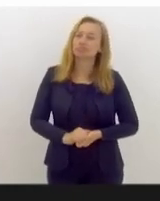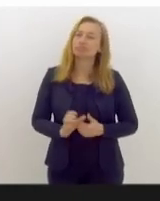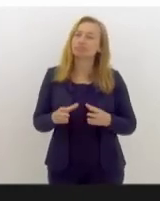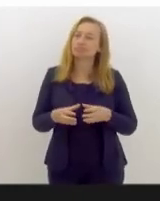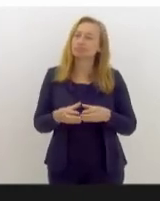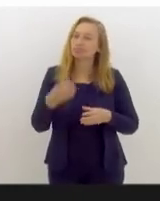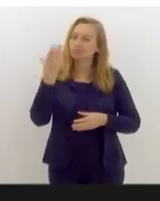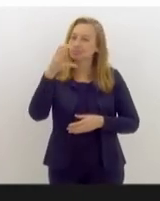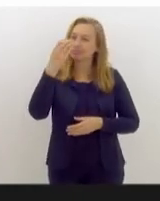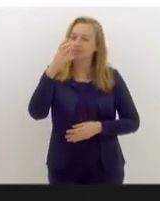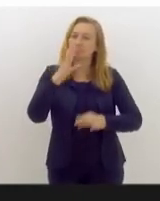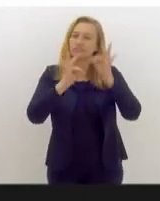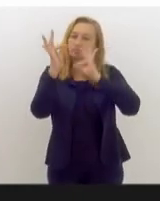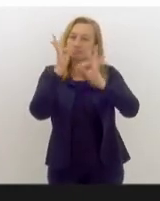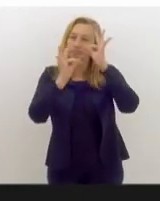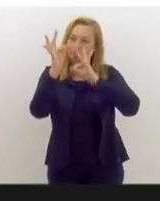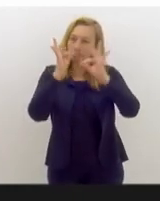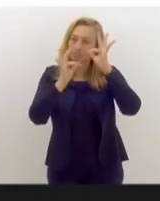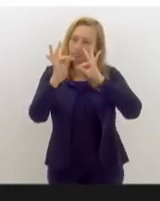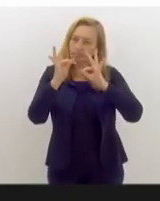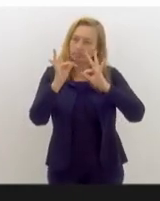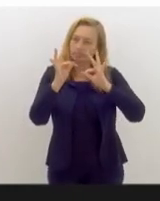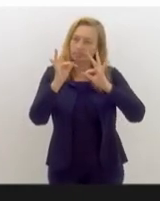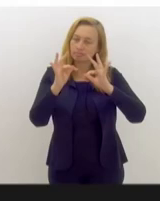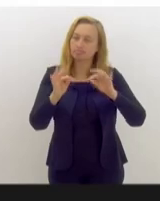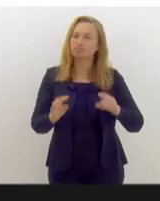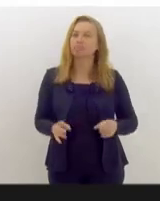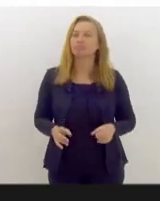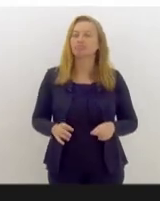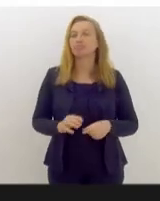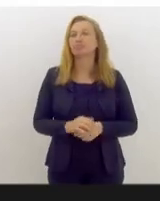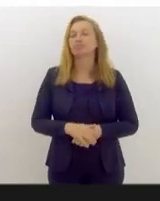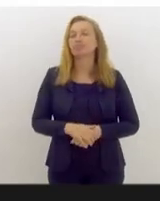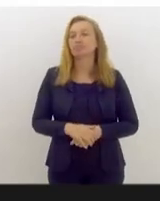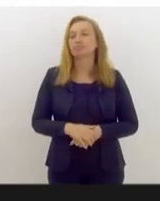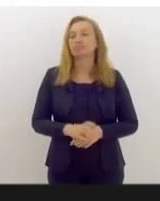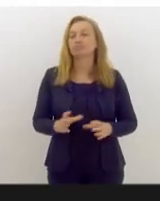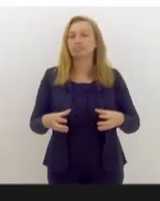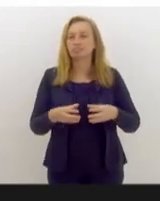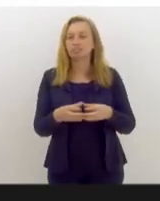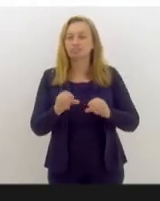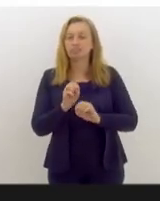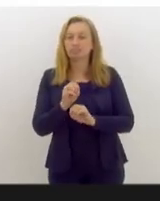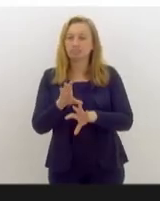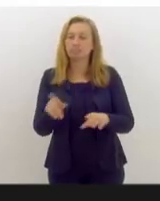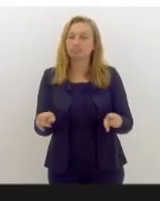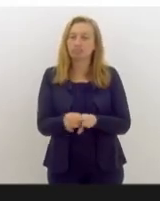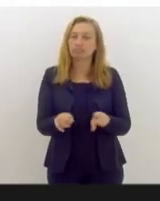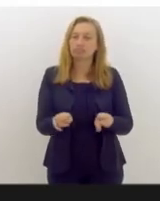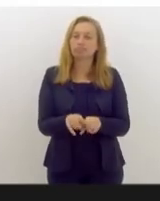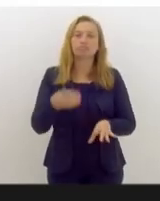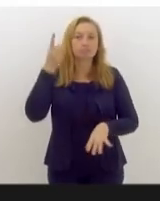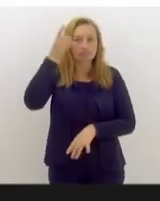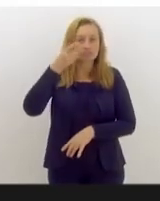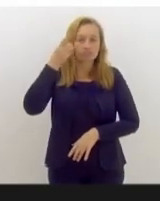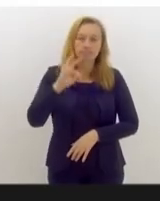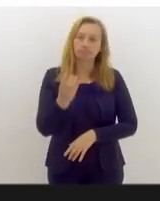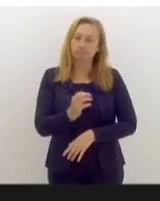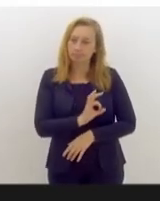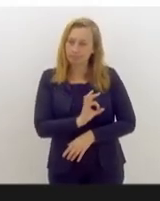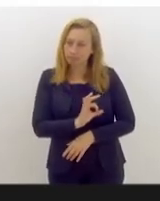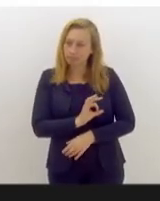Comissão de Ciência e Tecnologia e de também pertencente à Comissão de Educação, a deputada Marta